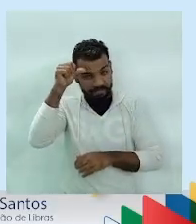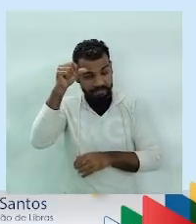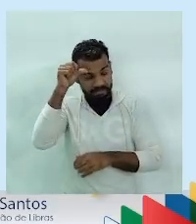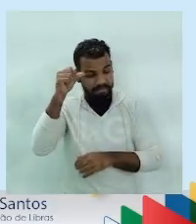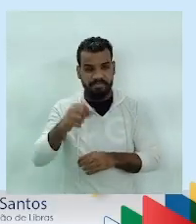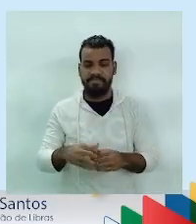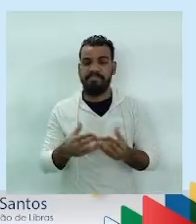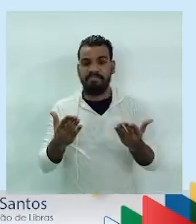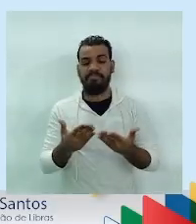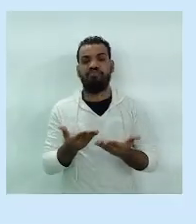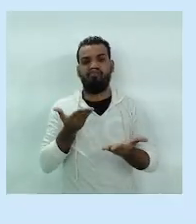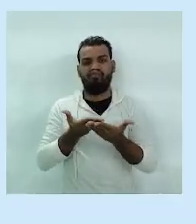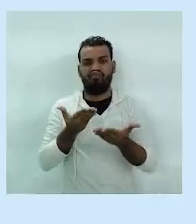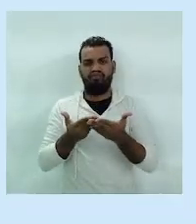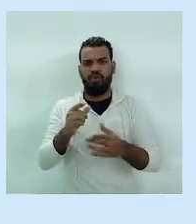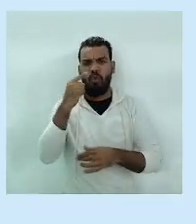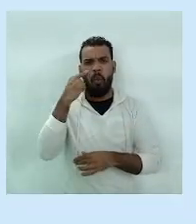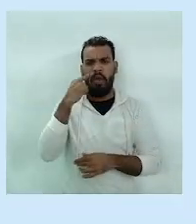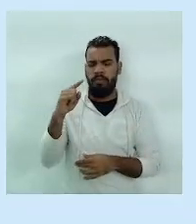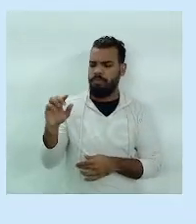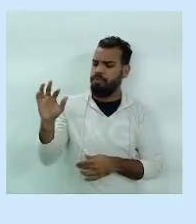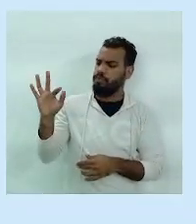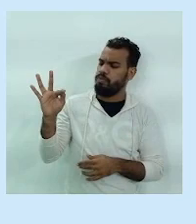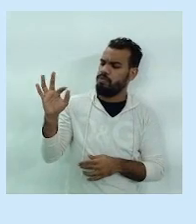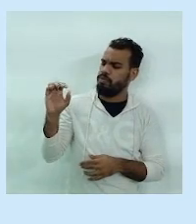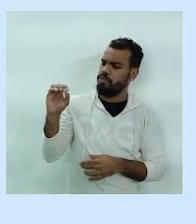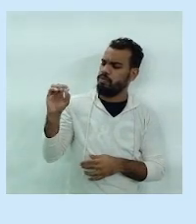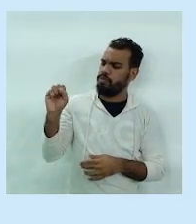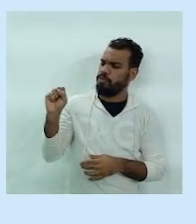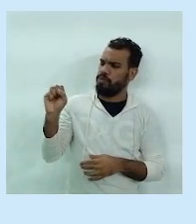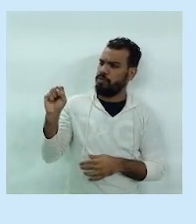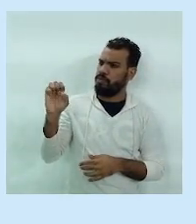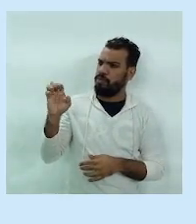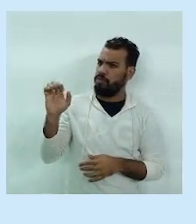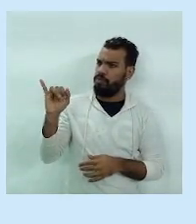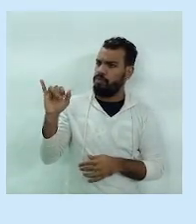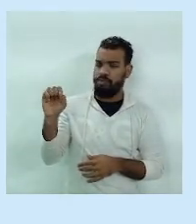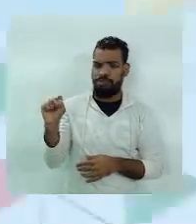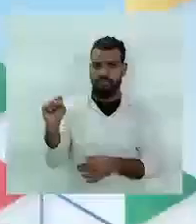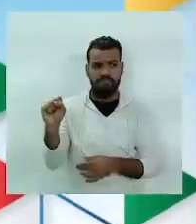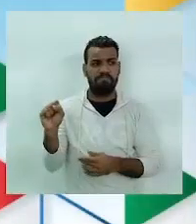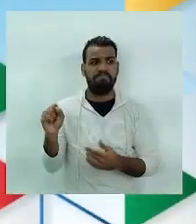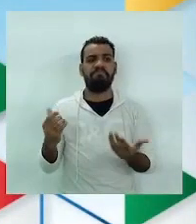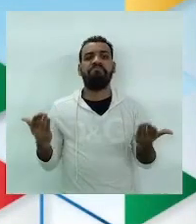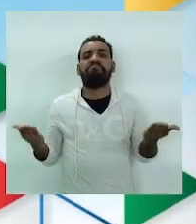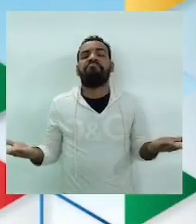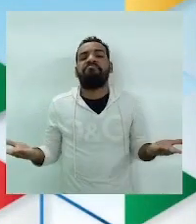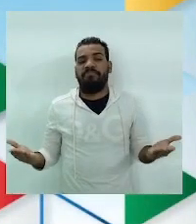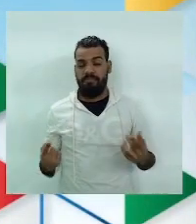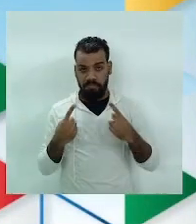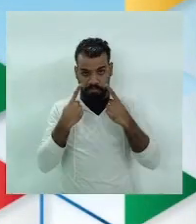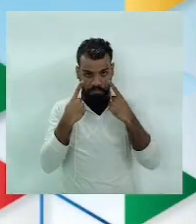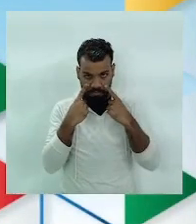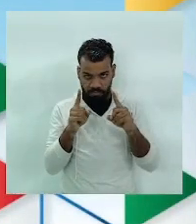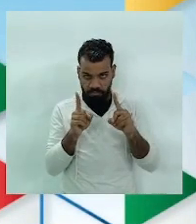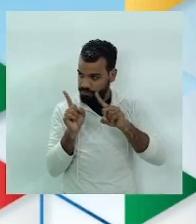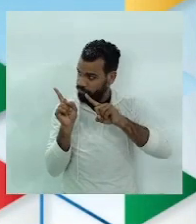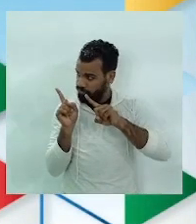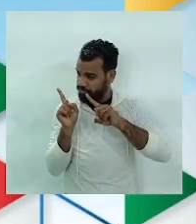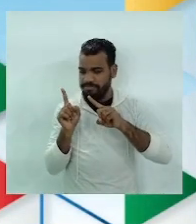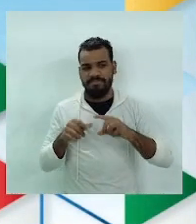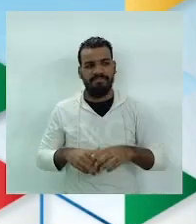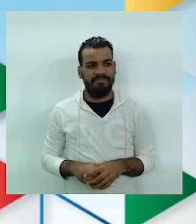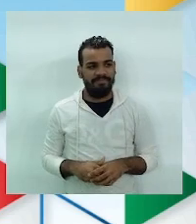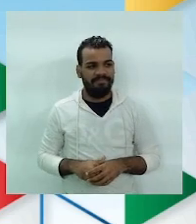estudar os fósseis e qual a sua origem, como há na tela. Vocês podem observar, nós vamos estudar hoje os fósseis, qual a